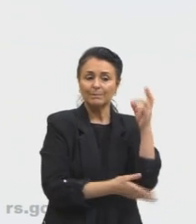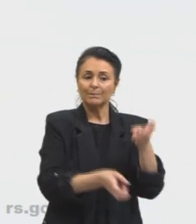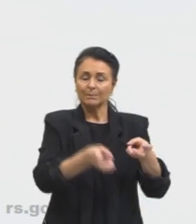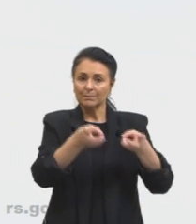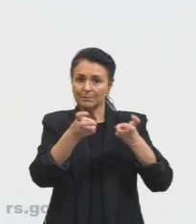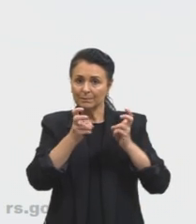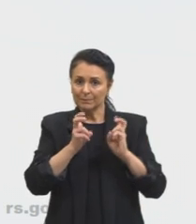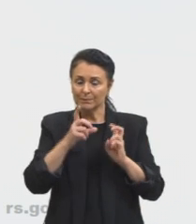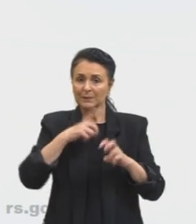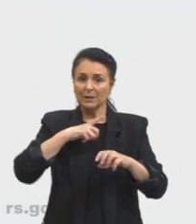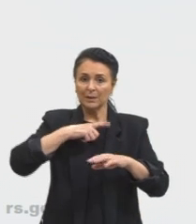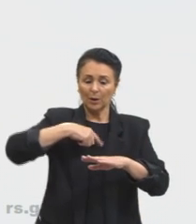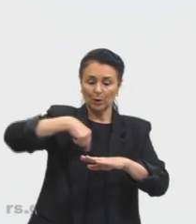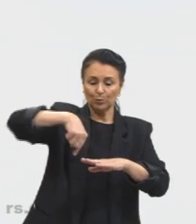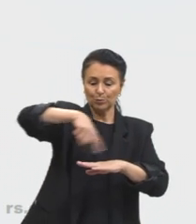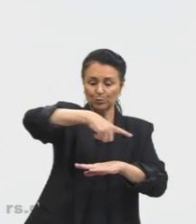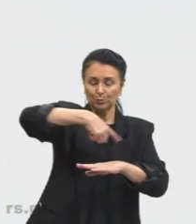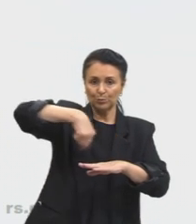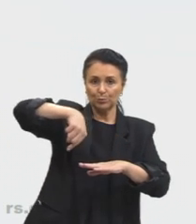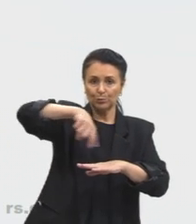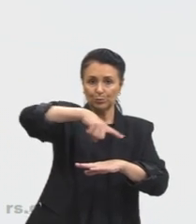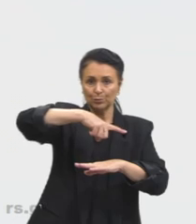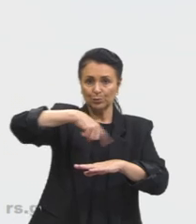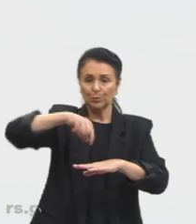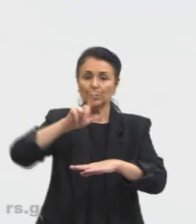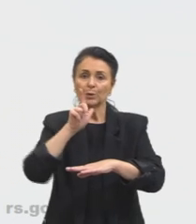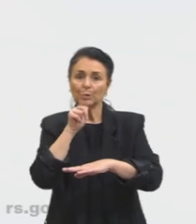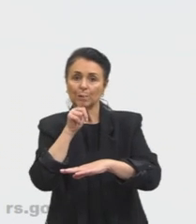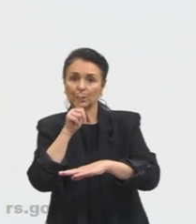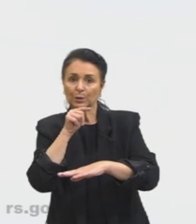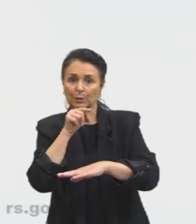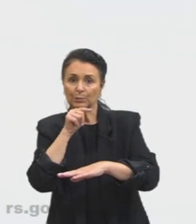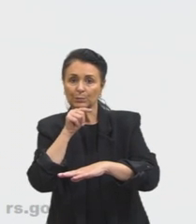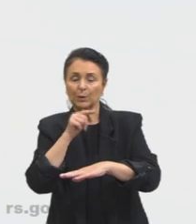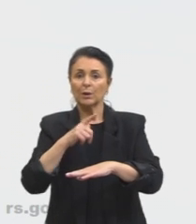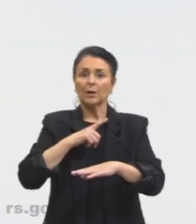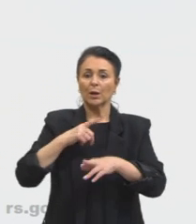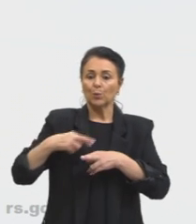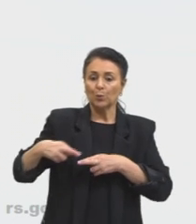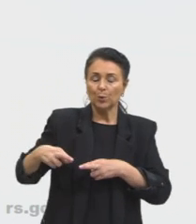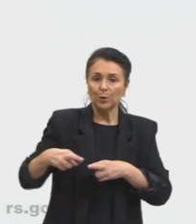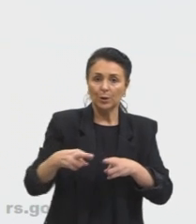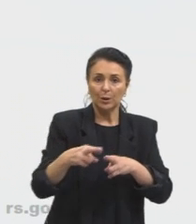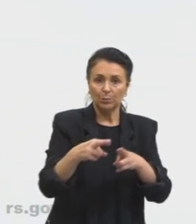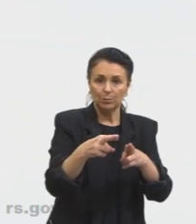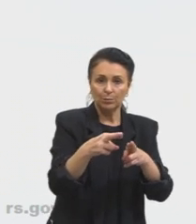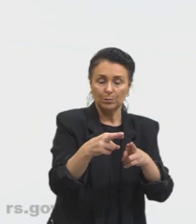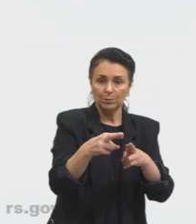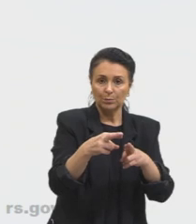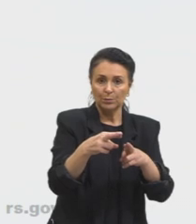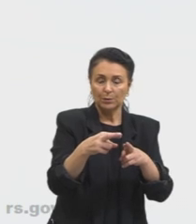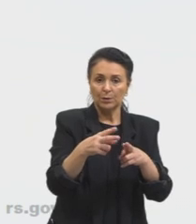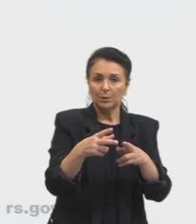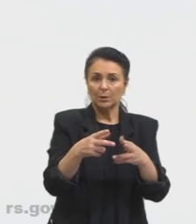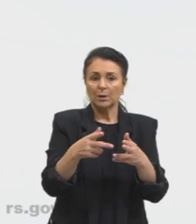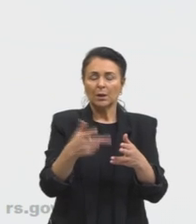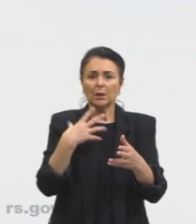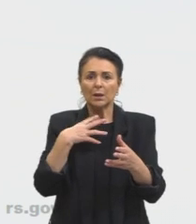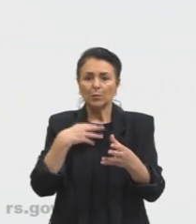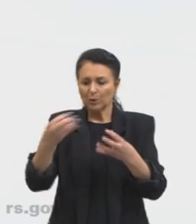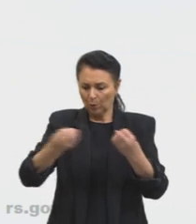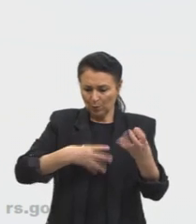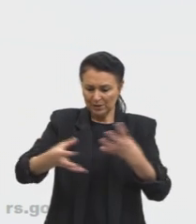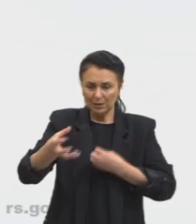temos a eutrofização dos rios quer dizer nós temos Justamente esse rio é uma alta concentração